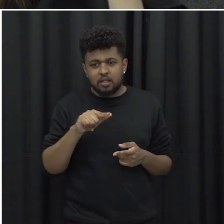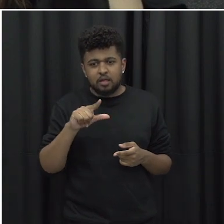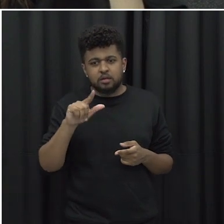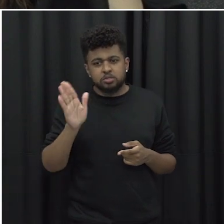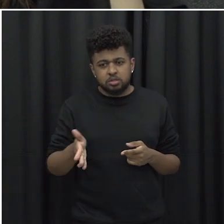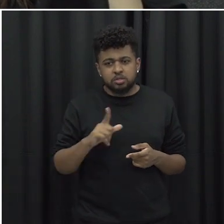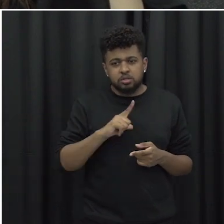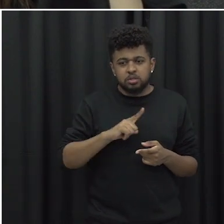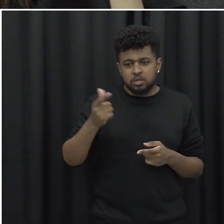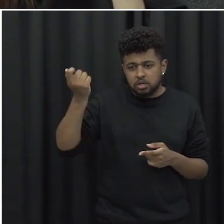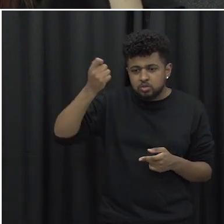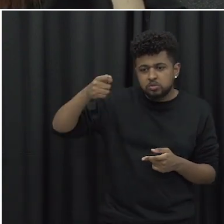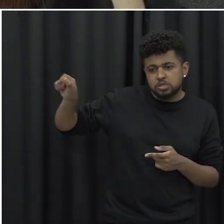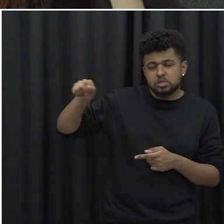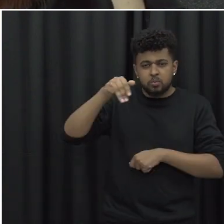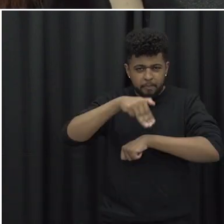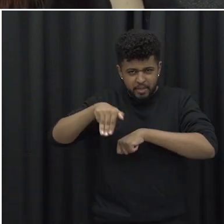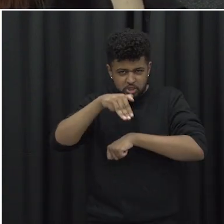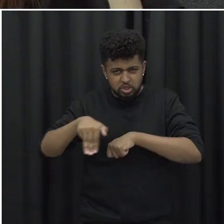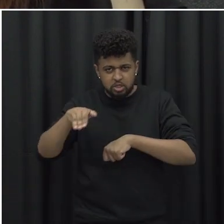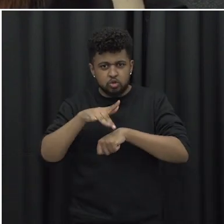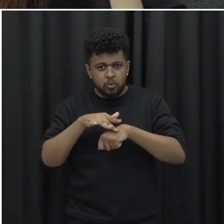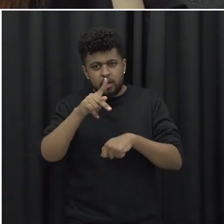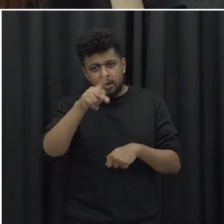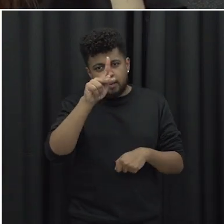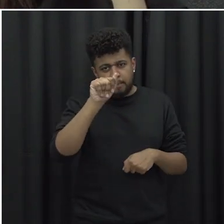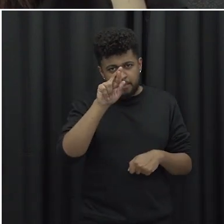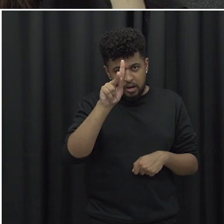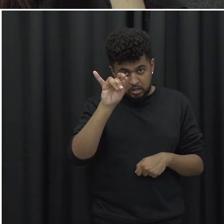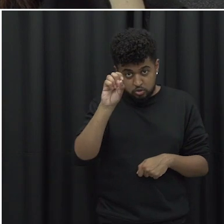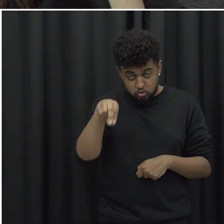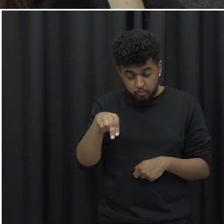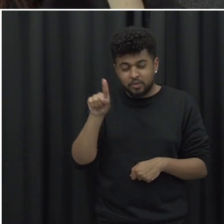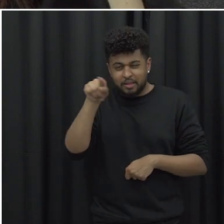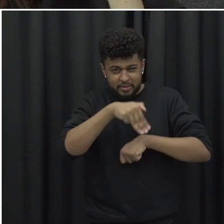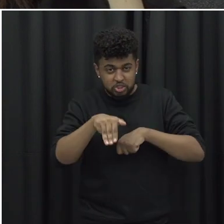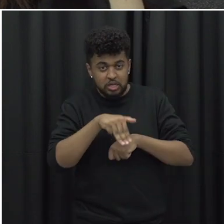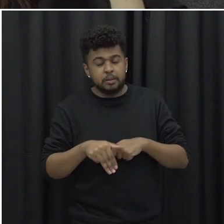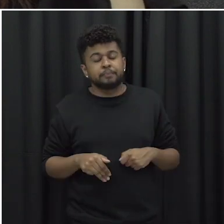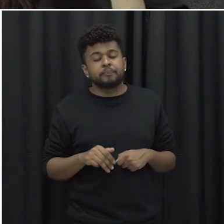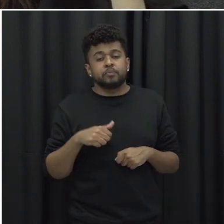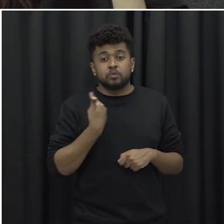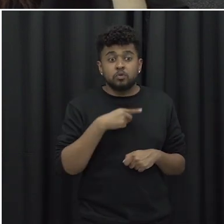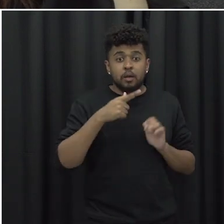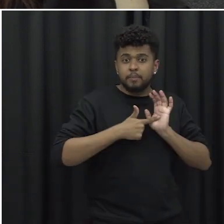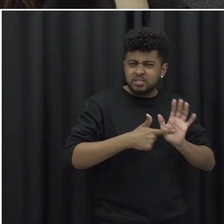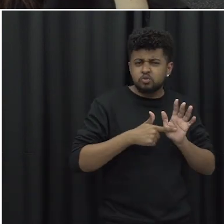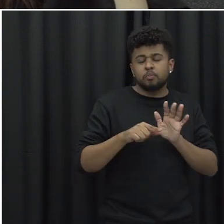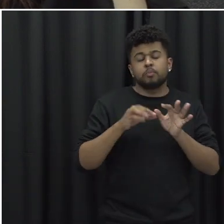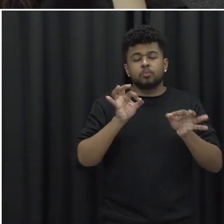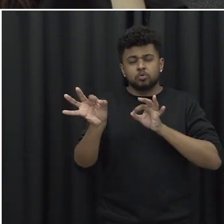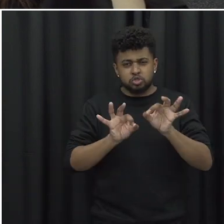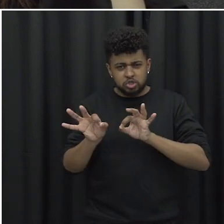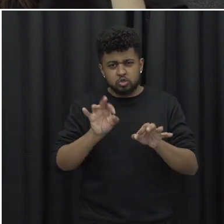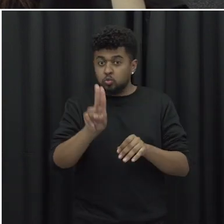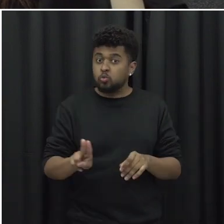falou da Associação Medianeirense de Doença de Parkinson, lá em Medianeira, e a gente foi apresentar o projeto com o uso do